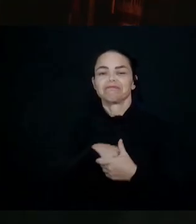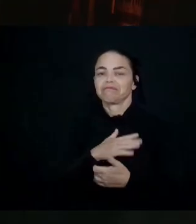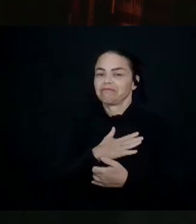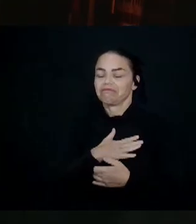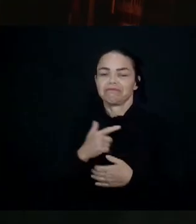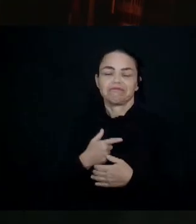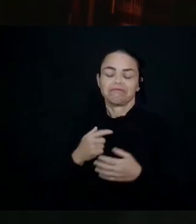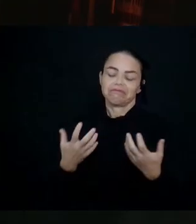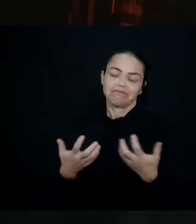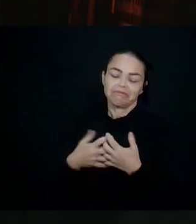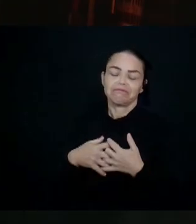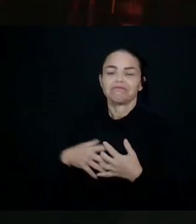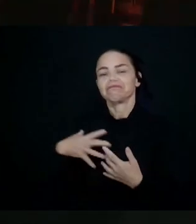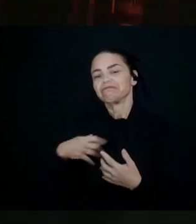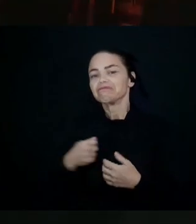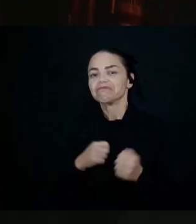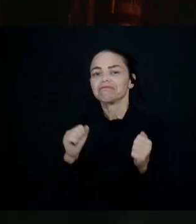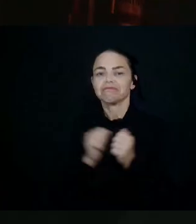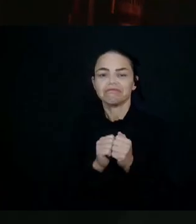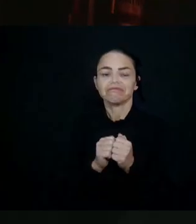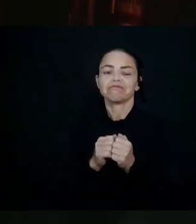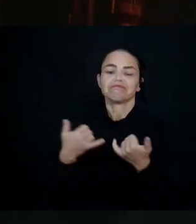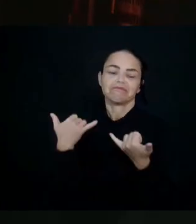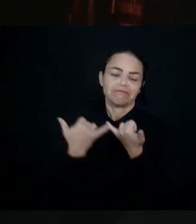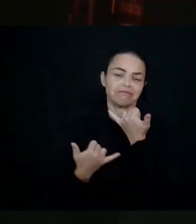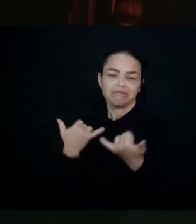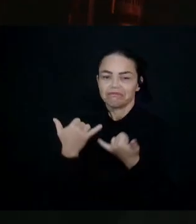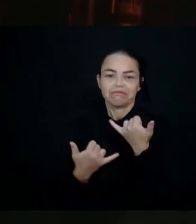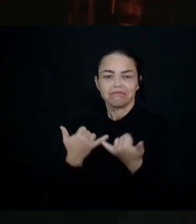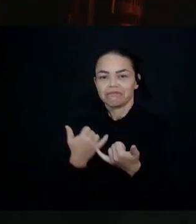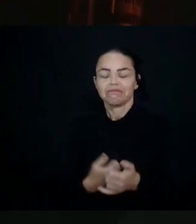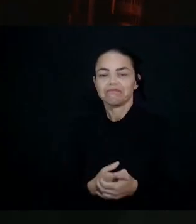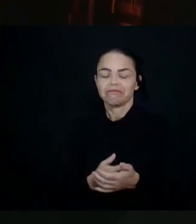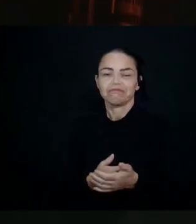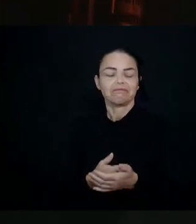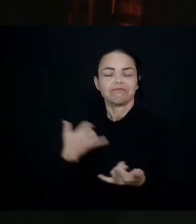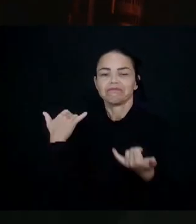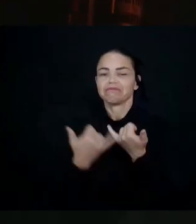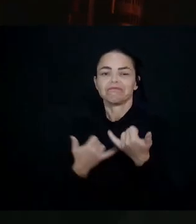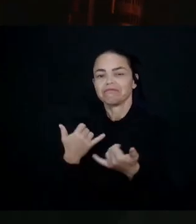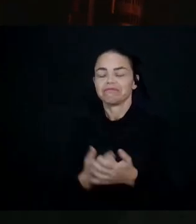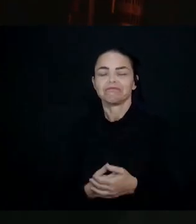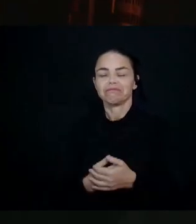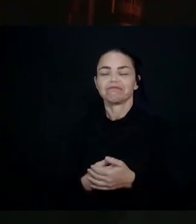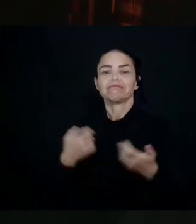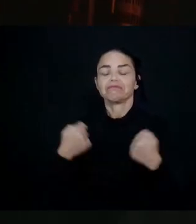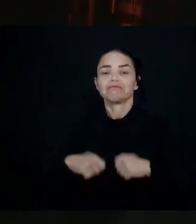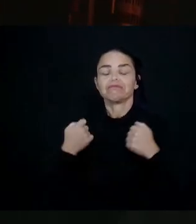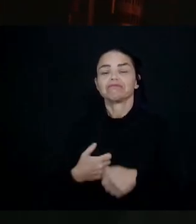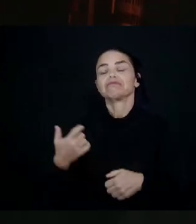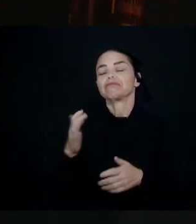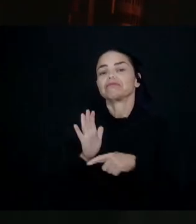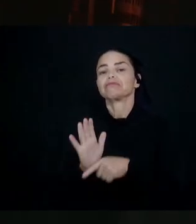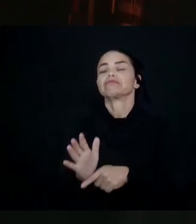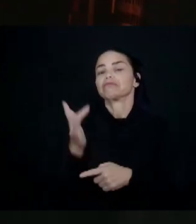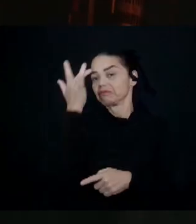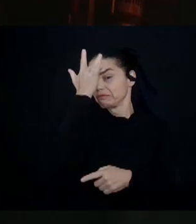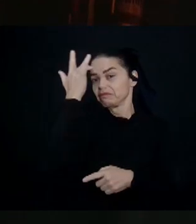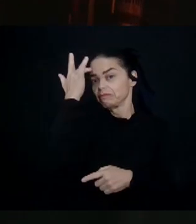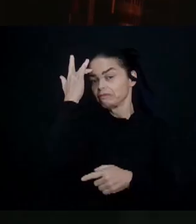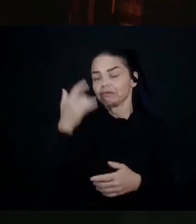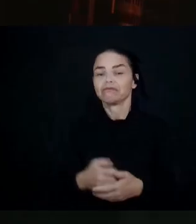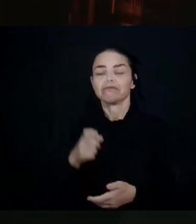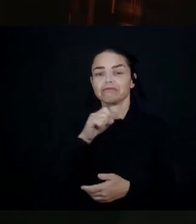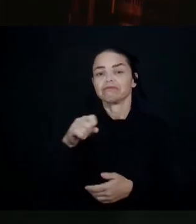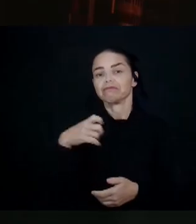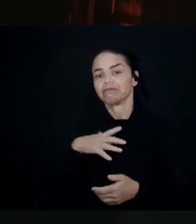conectado com o seu filho ali, né? Com a sua filha, e é algo que a gente está precisando muito que aconteça. Então, se você tem